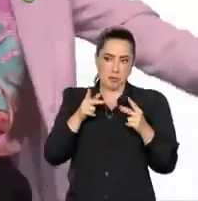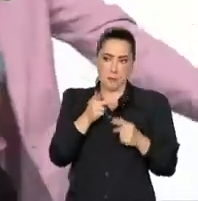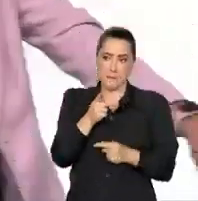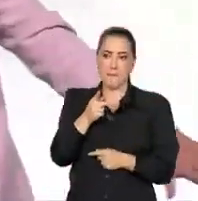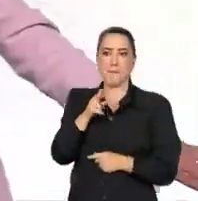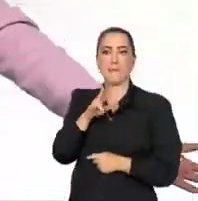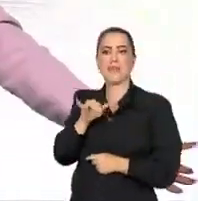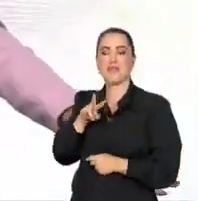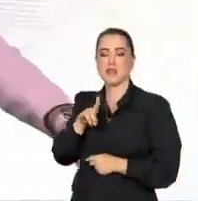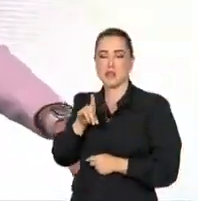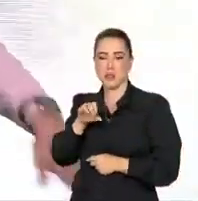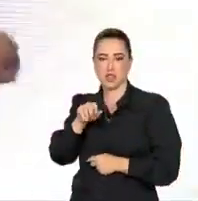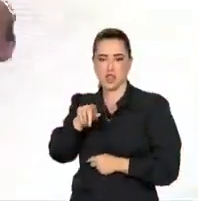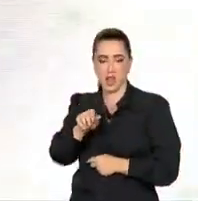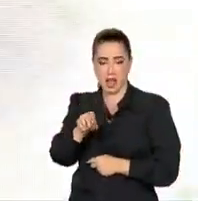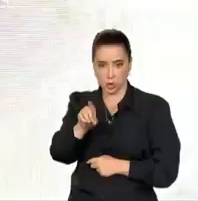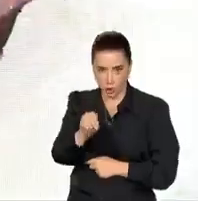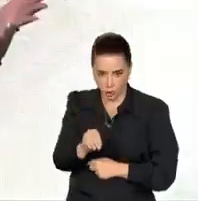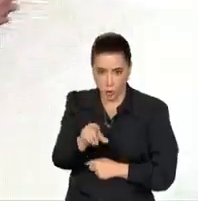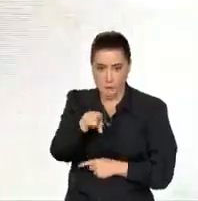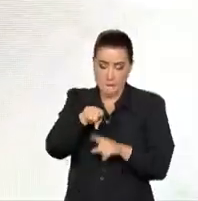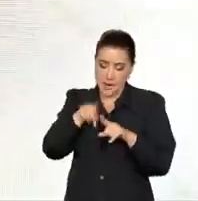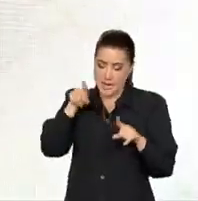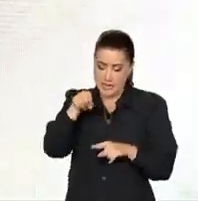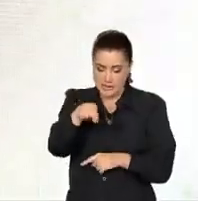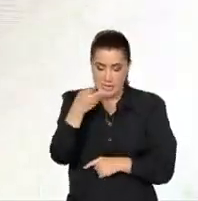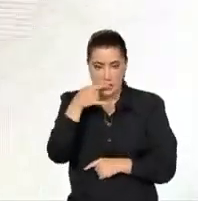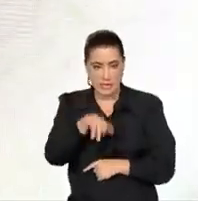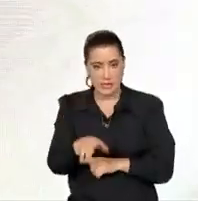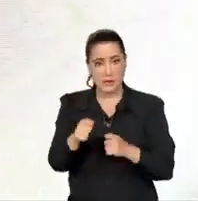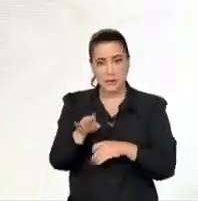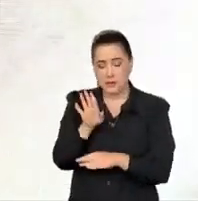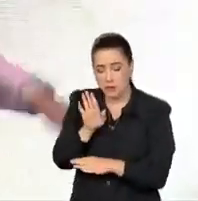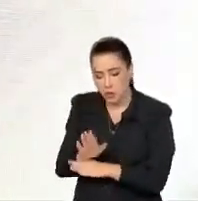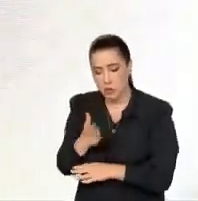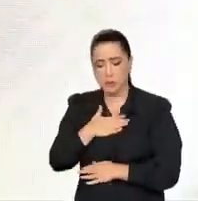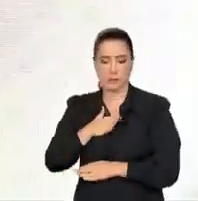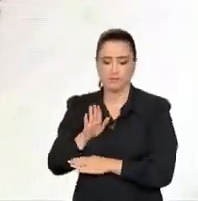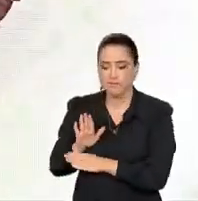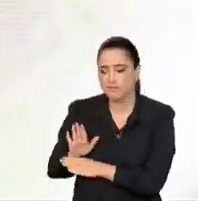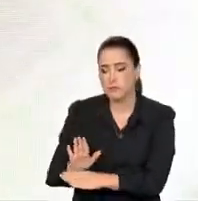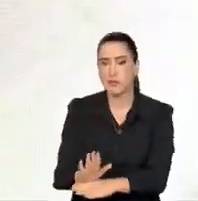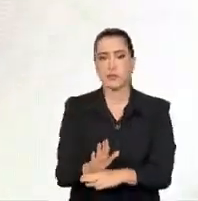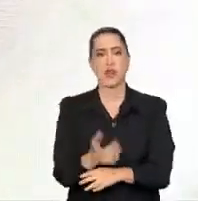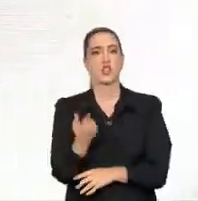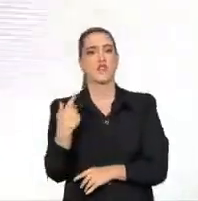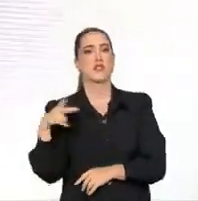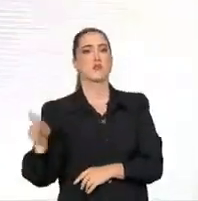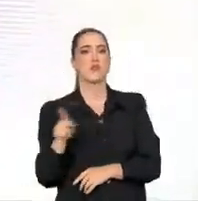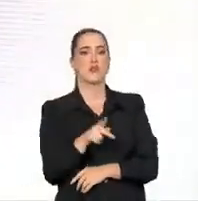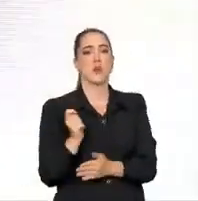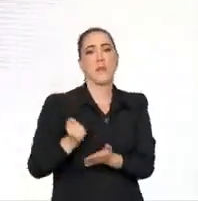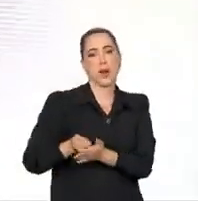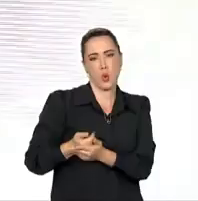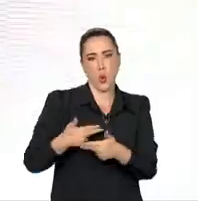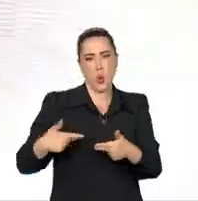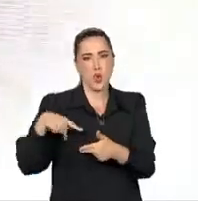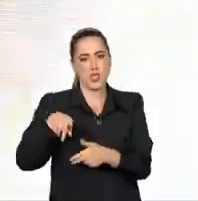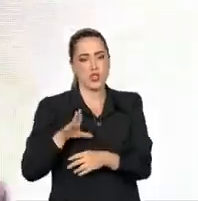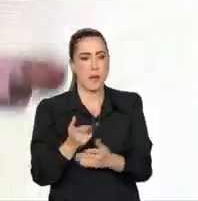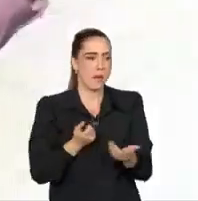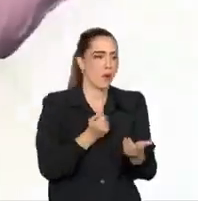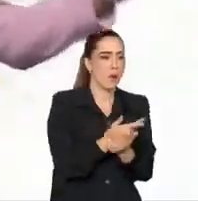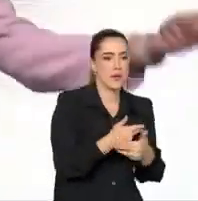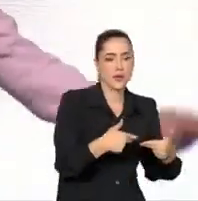aqui precisa da minha ajuda. Quantos e quantos professores aqui talvez já tenham tirado do seu próprio bolso para pagar uma xerox, para comprar uma caneta de